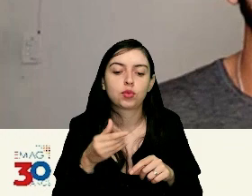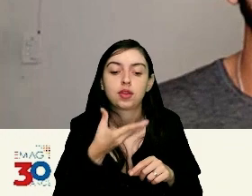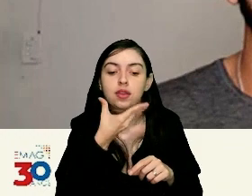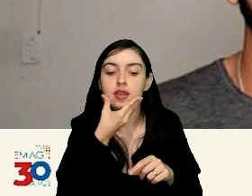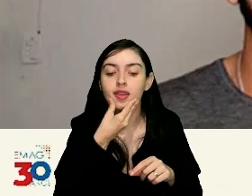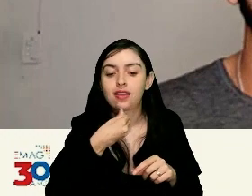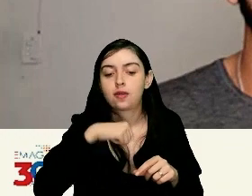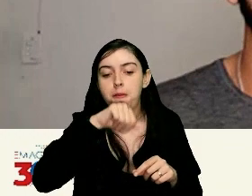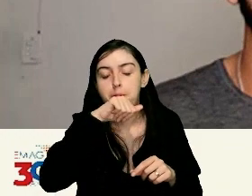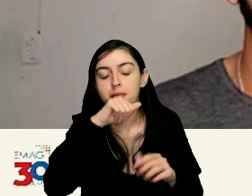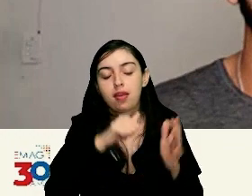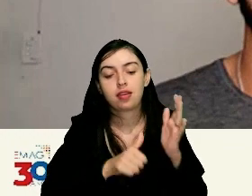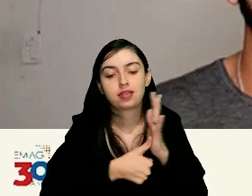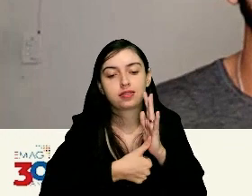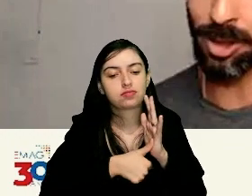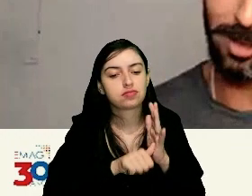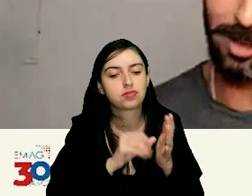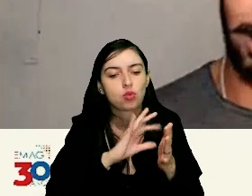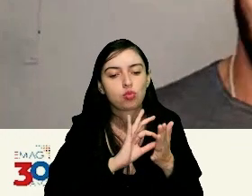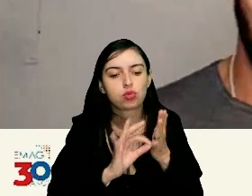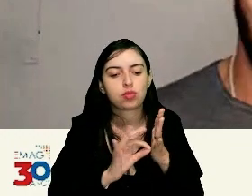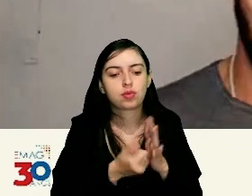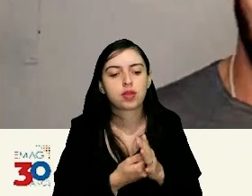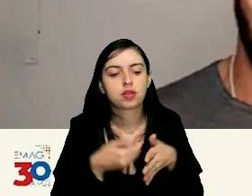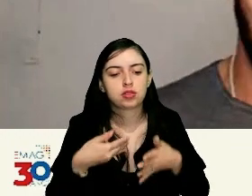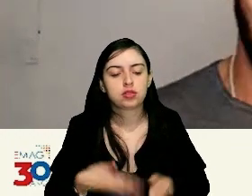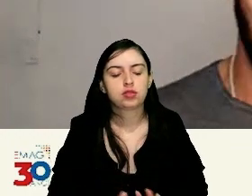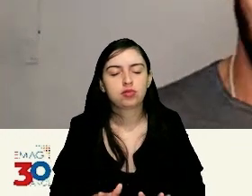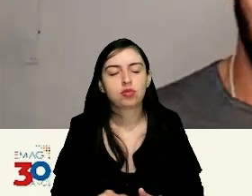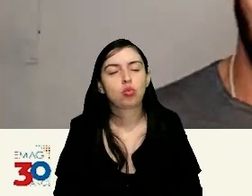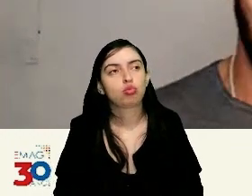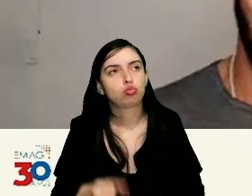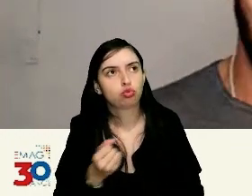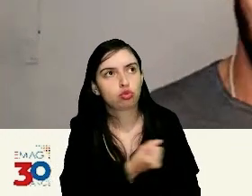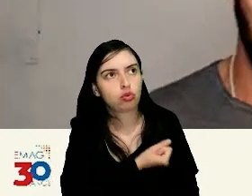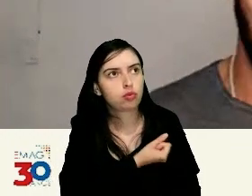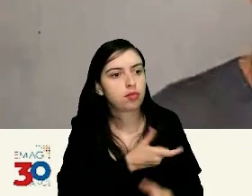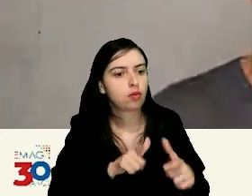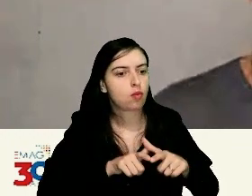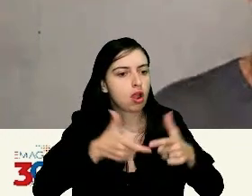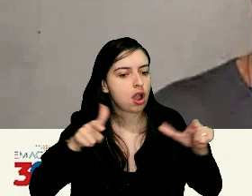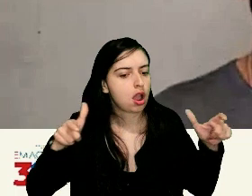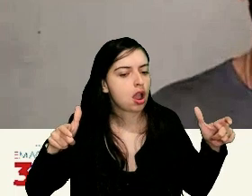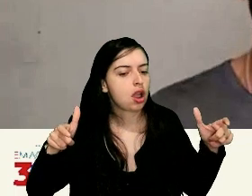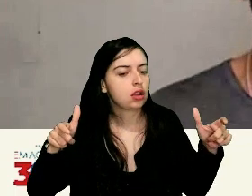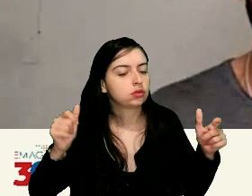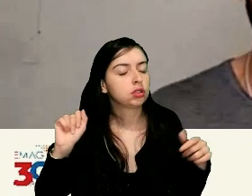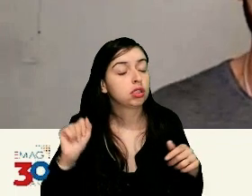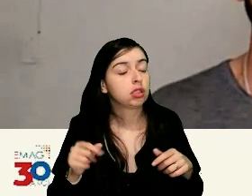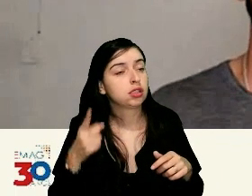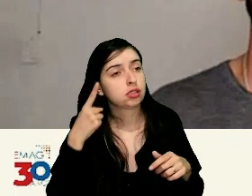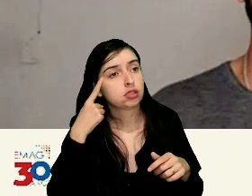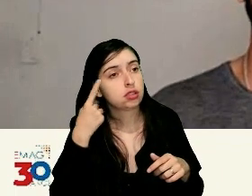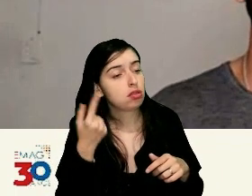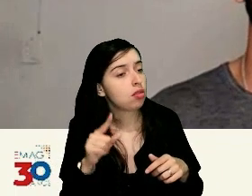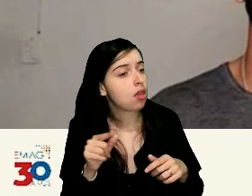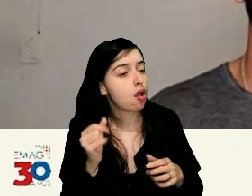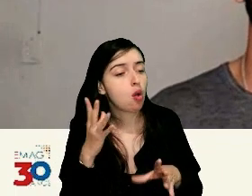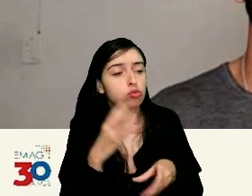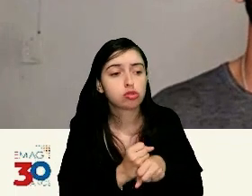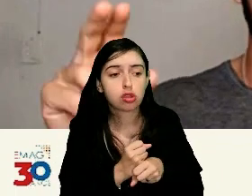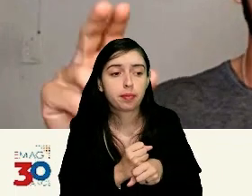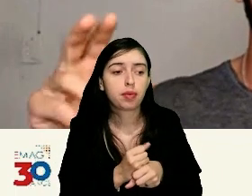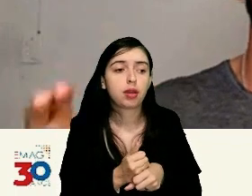número altíssimo, né, se a gente deixar de contar ainda as mães solos dentro de famílias, né, que são